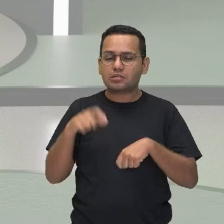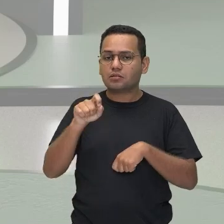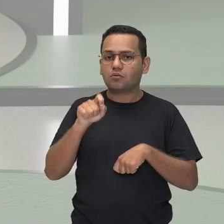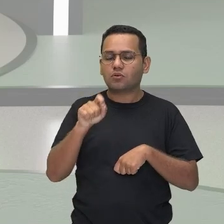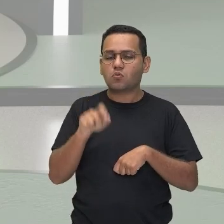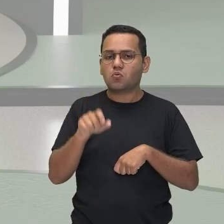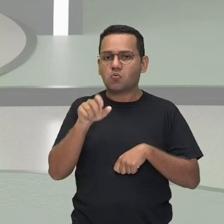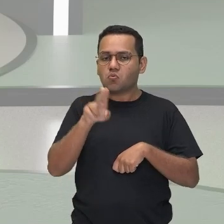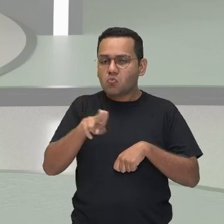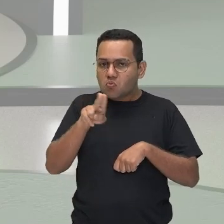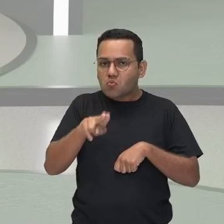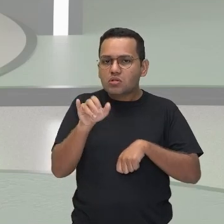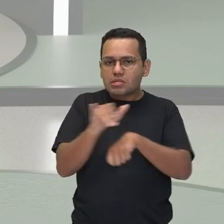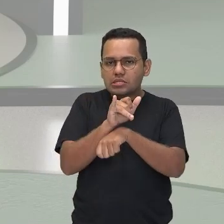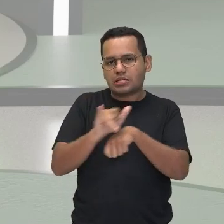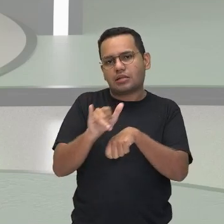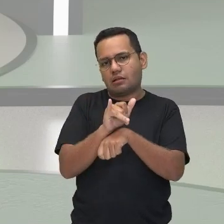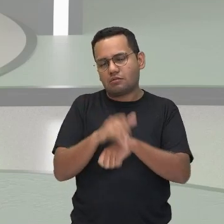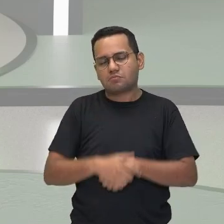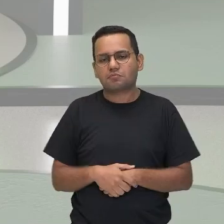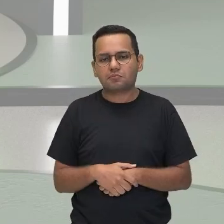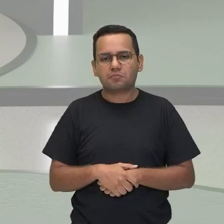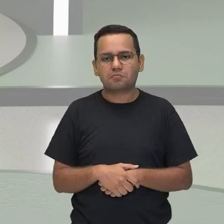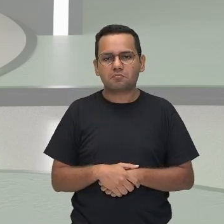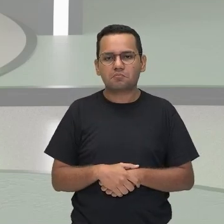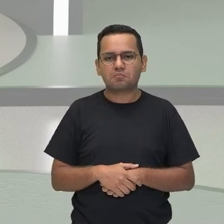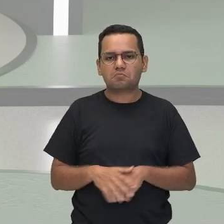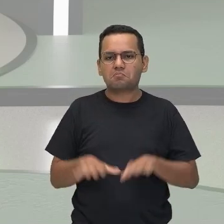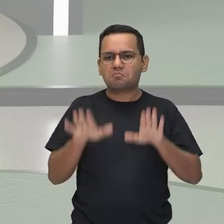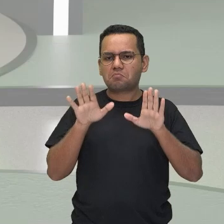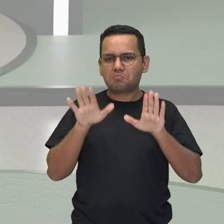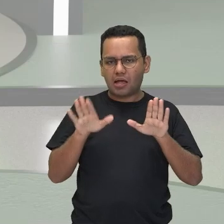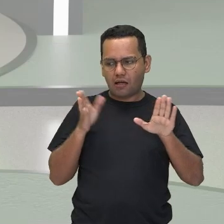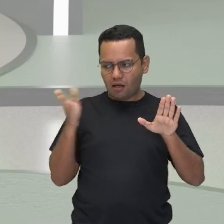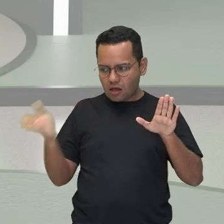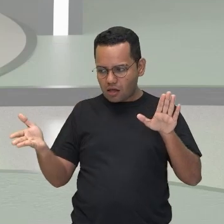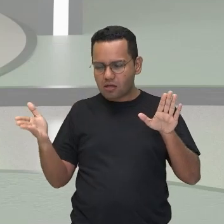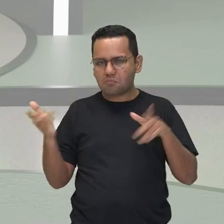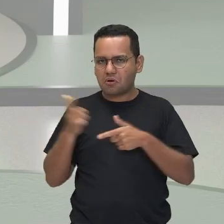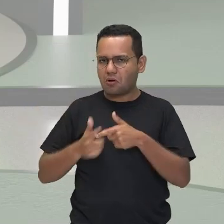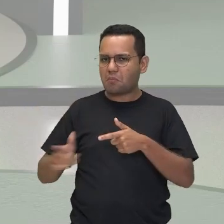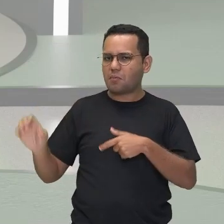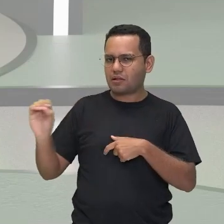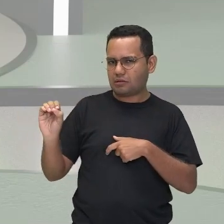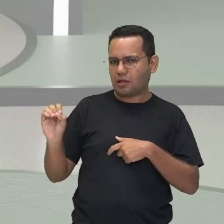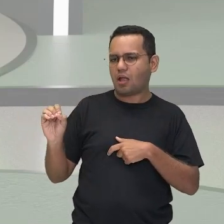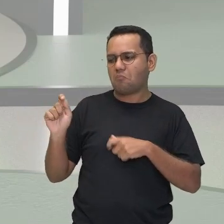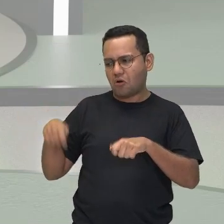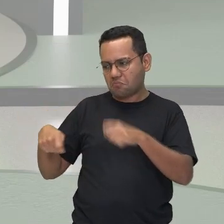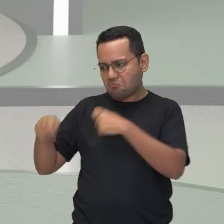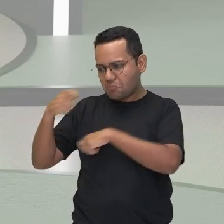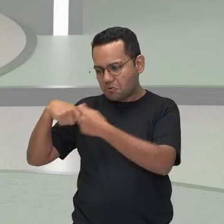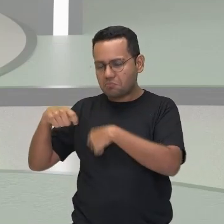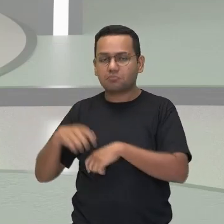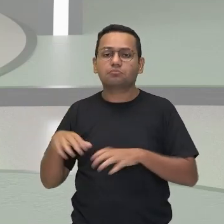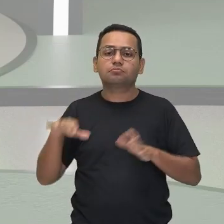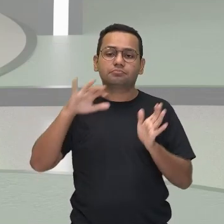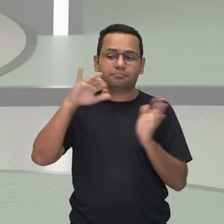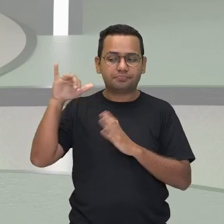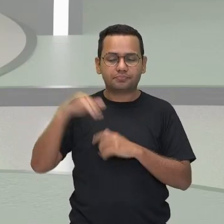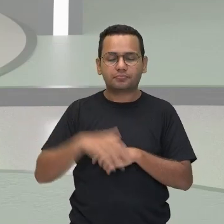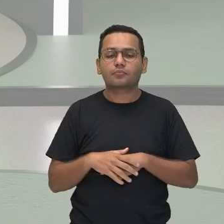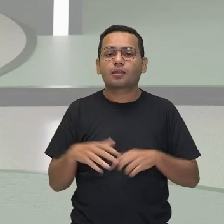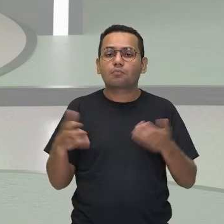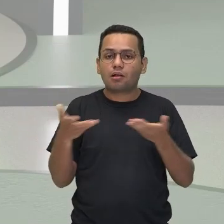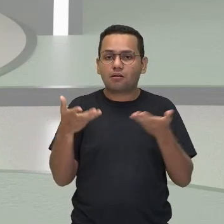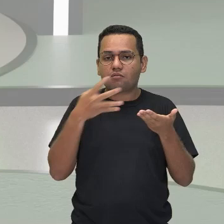separação. Essa aí não tem nenhum problema, tá bom? Não precisa separar. Vamos então conhecer quais os dois tipos de misturas que a